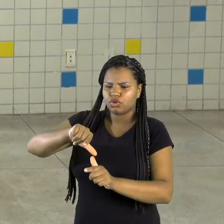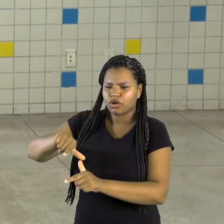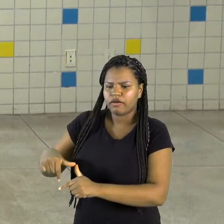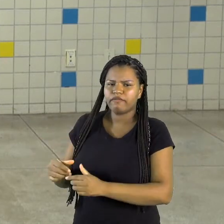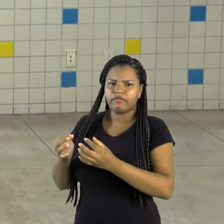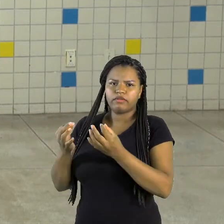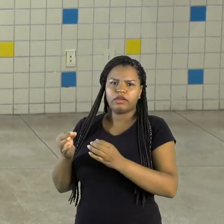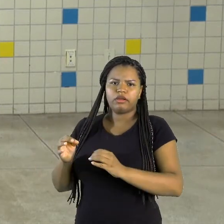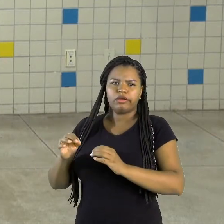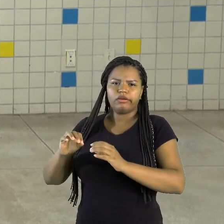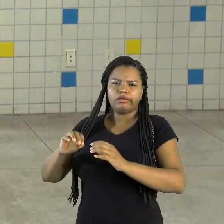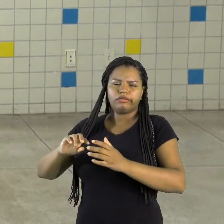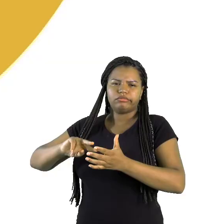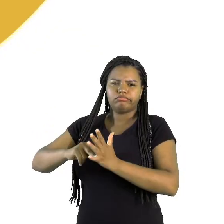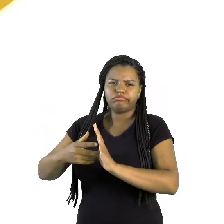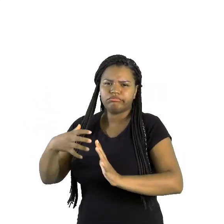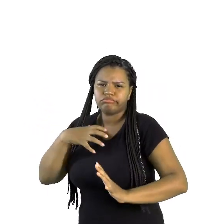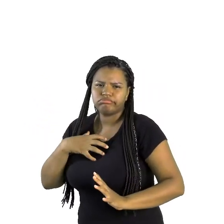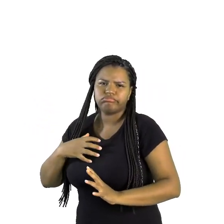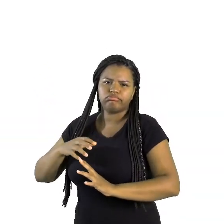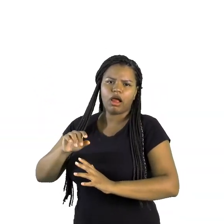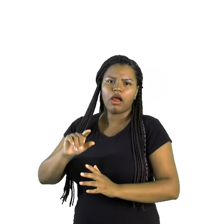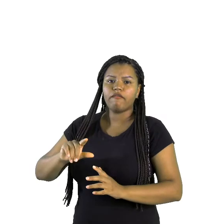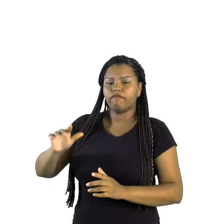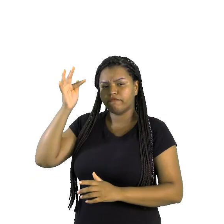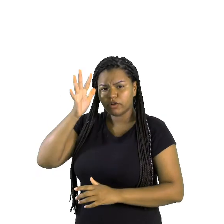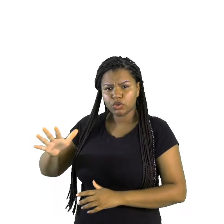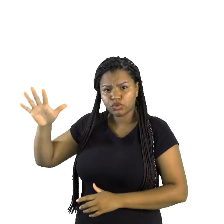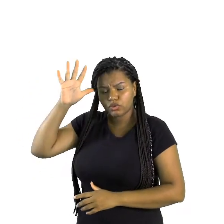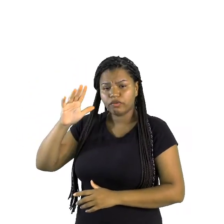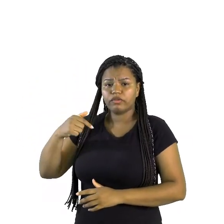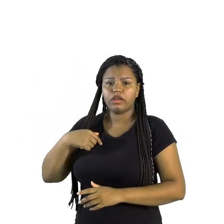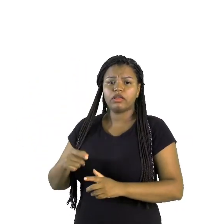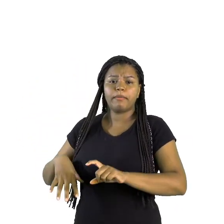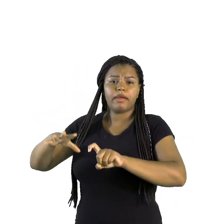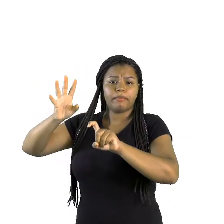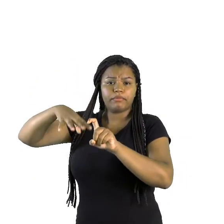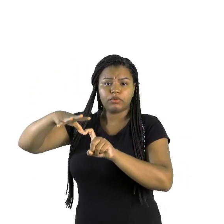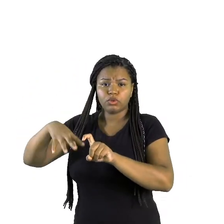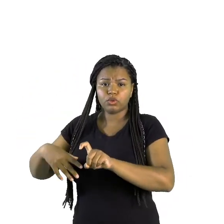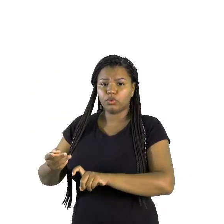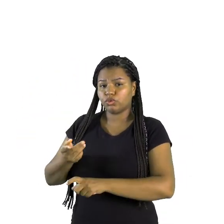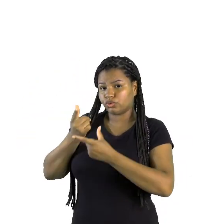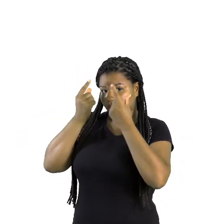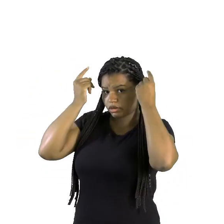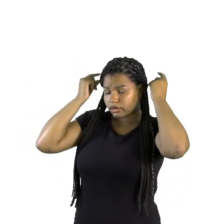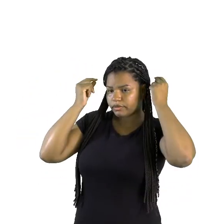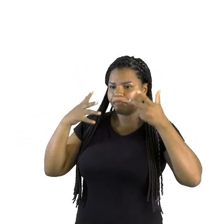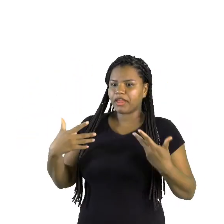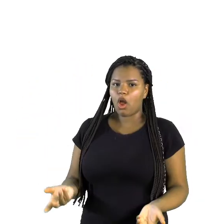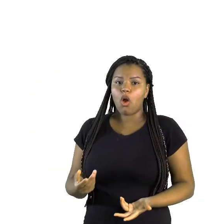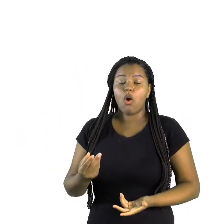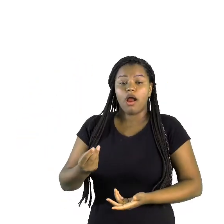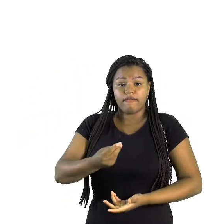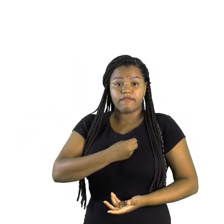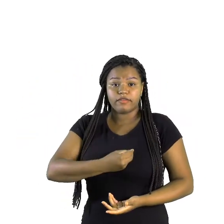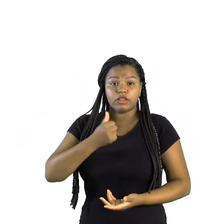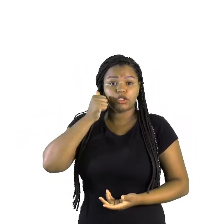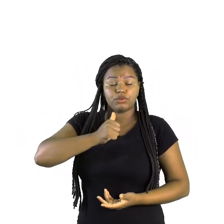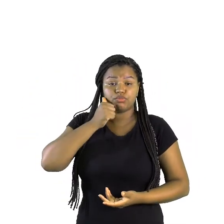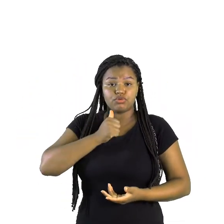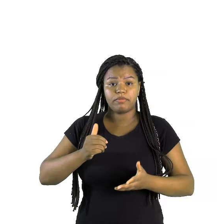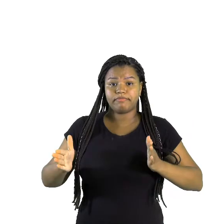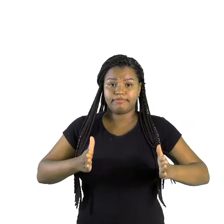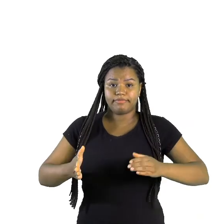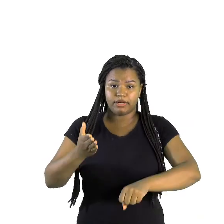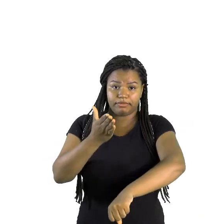filosofia e mitologia grega. Vamos ver agora como seria a vida das mulheres no mundo medieval. A sociedade medieval